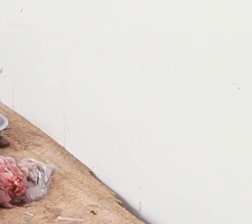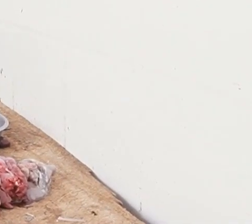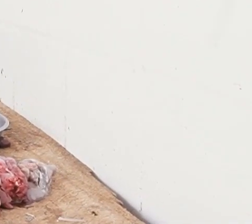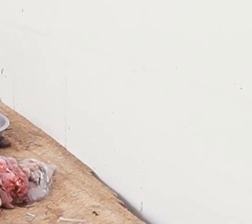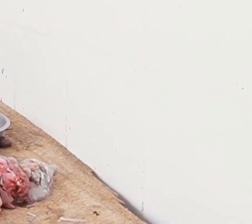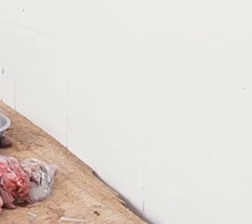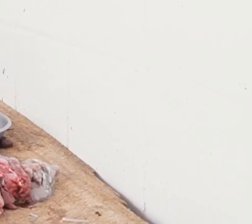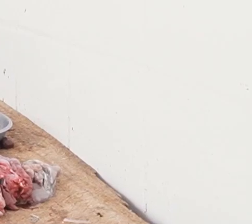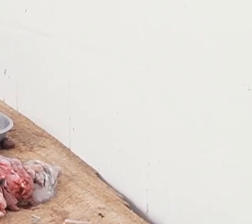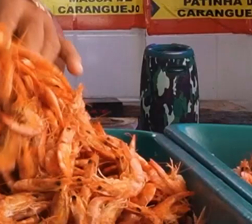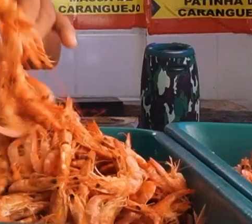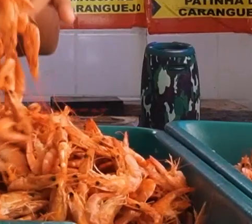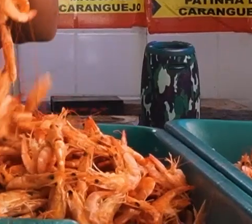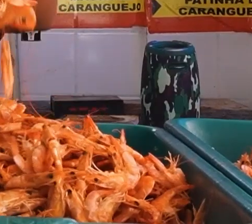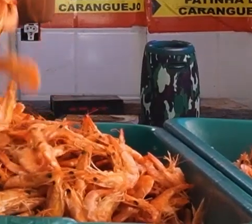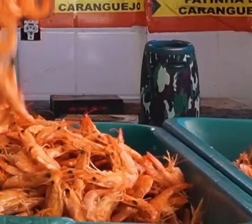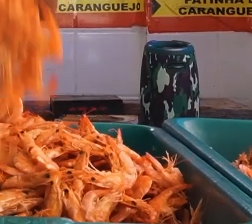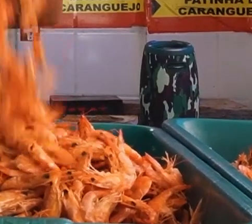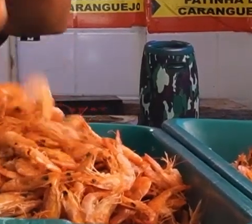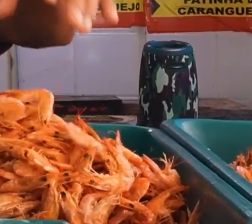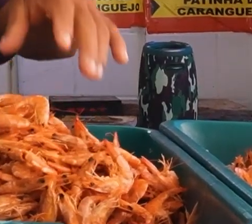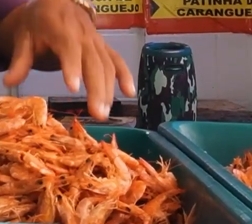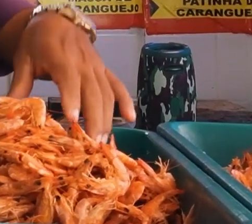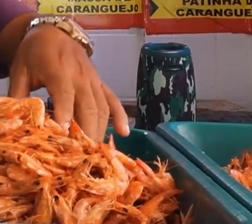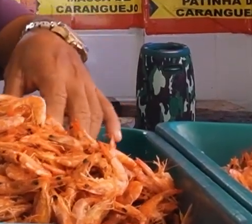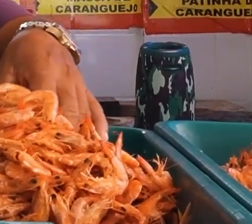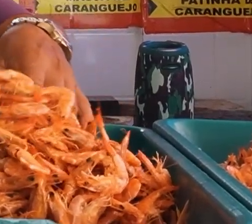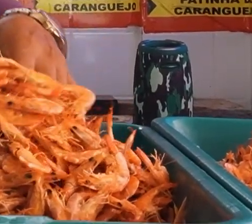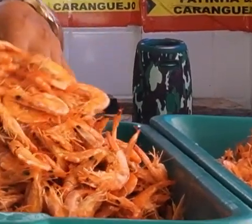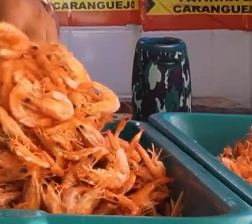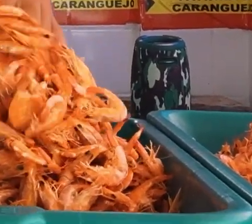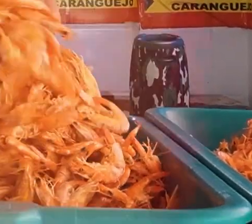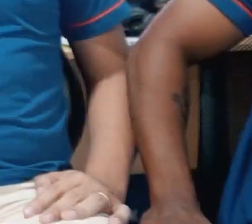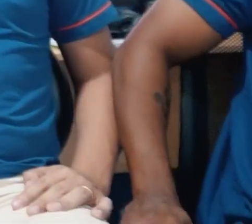Cada rosto, uma conexão.